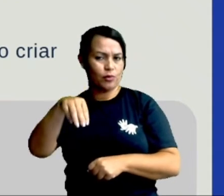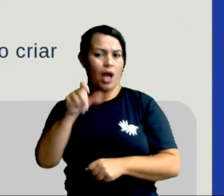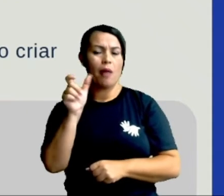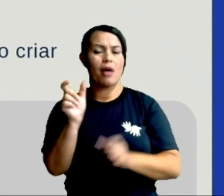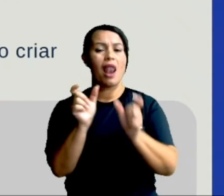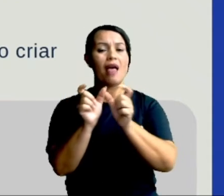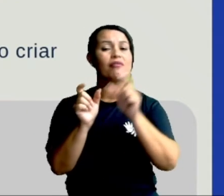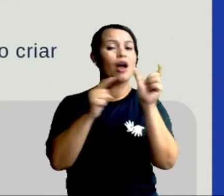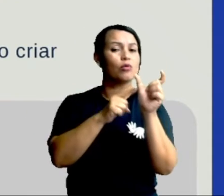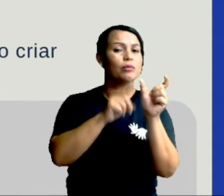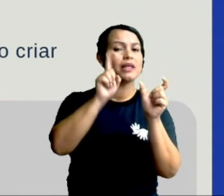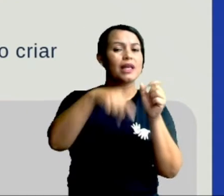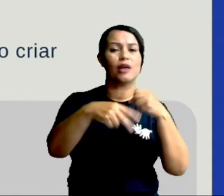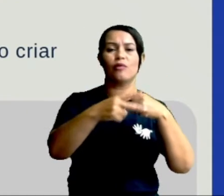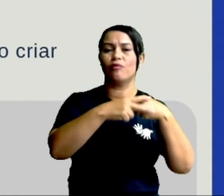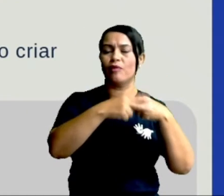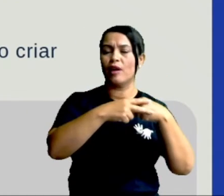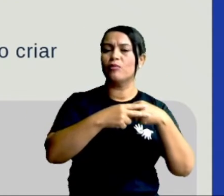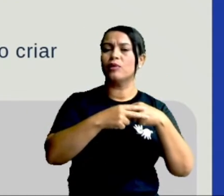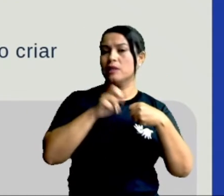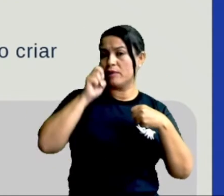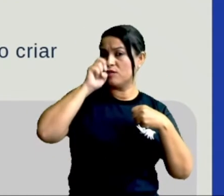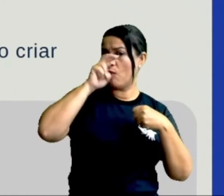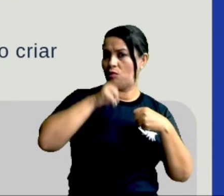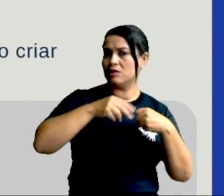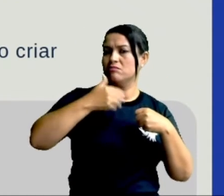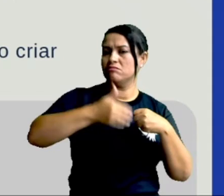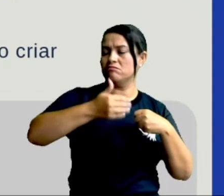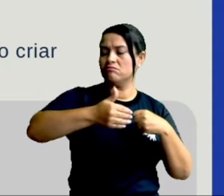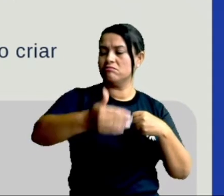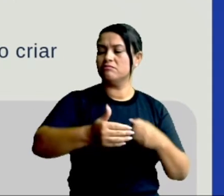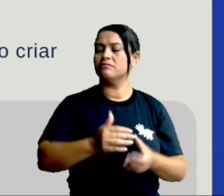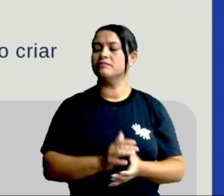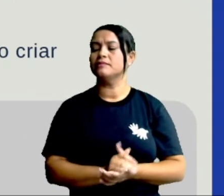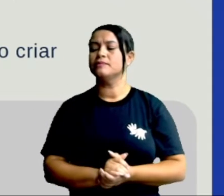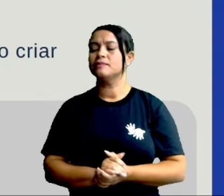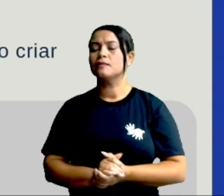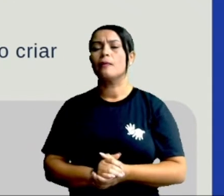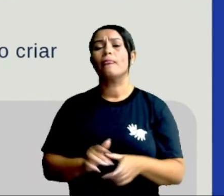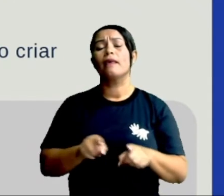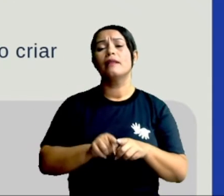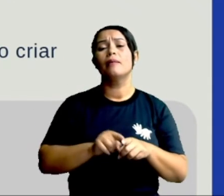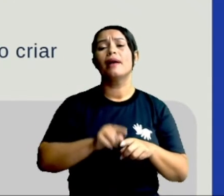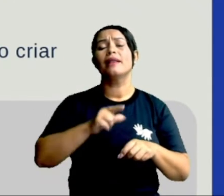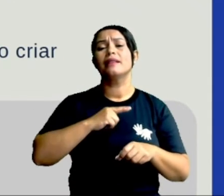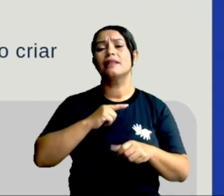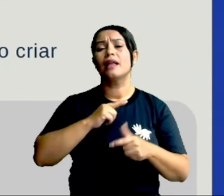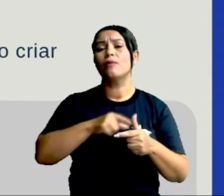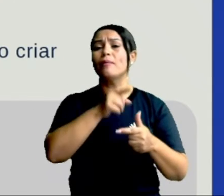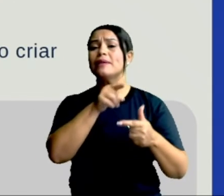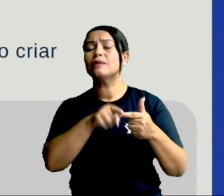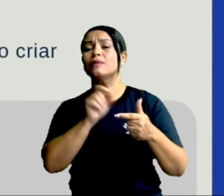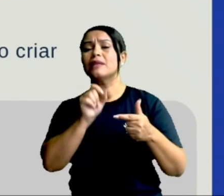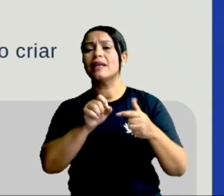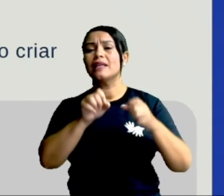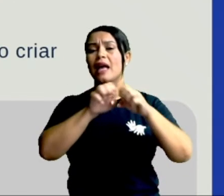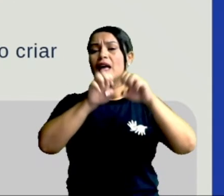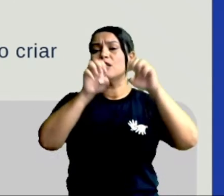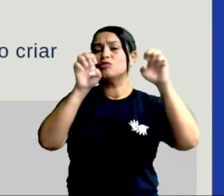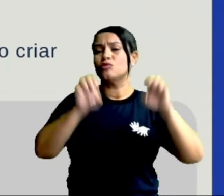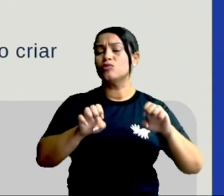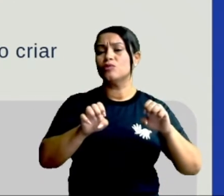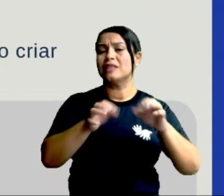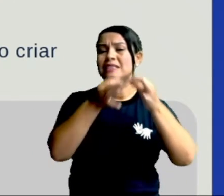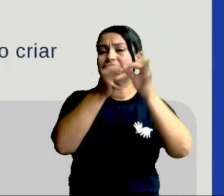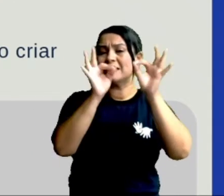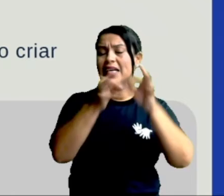que no caso aí é o verbo, que ela é que tem mais força aí. Não é? A repetição da estrutura sintática, o menino pede